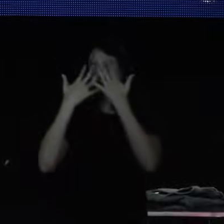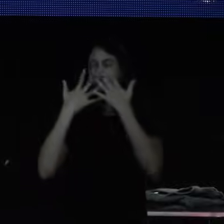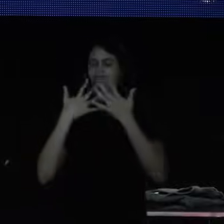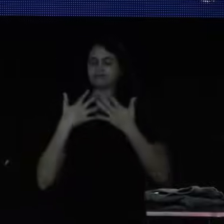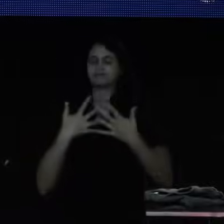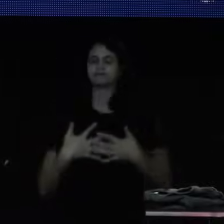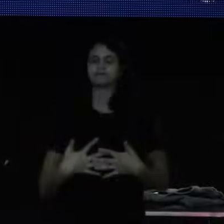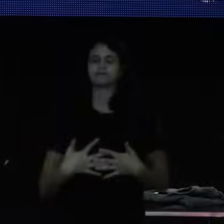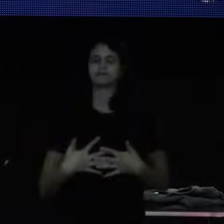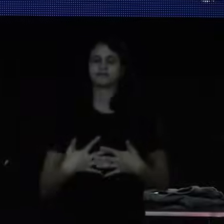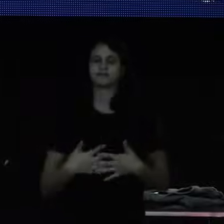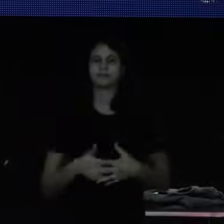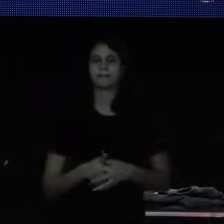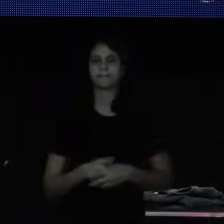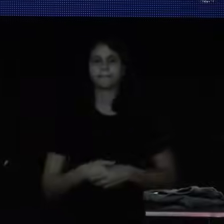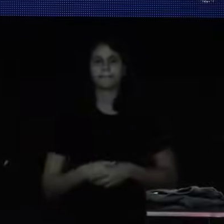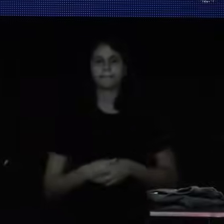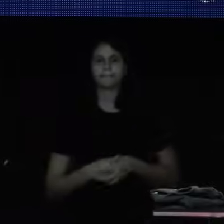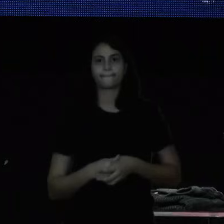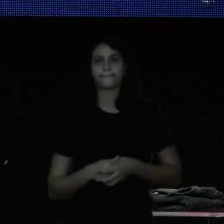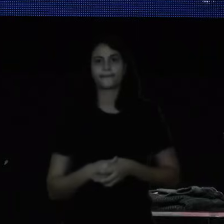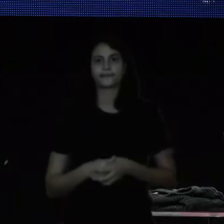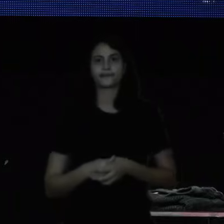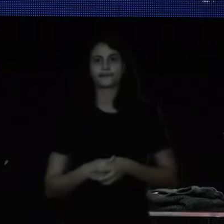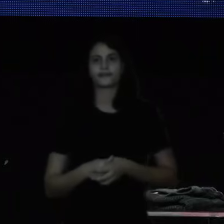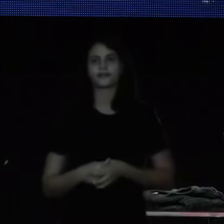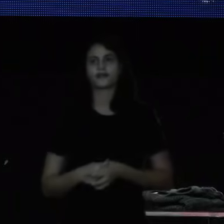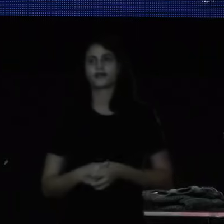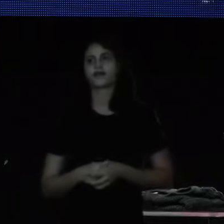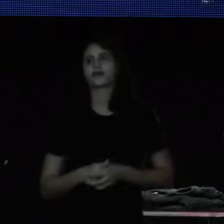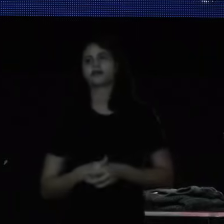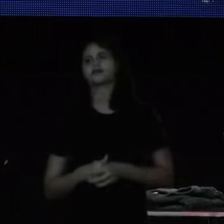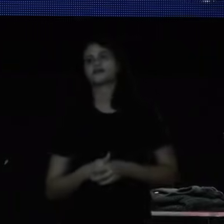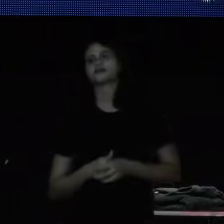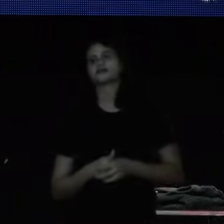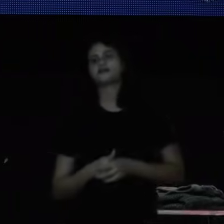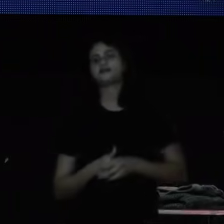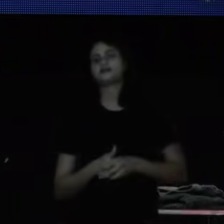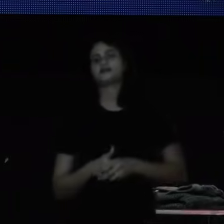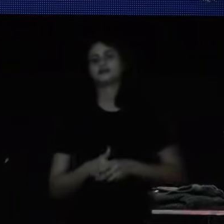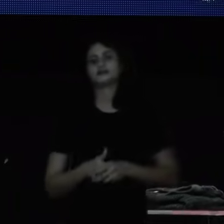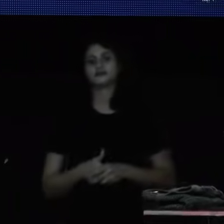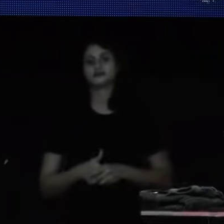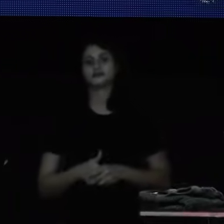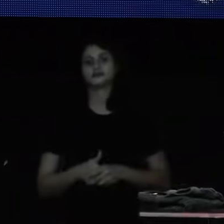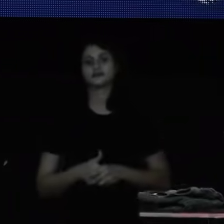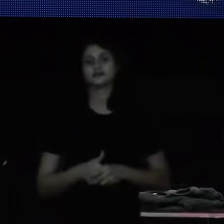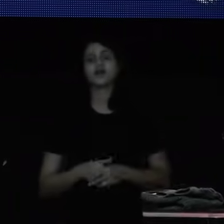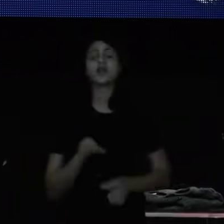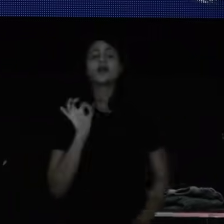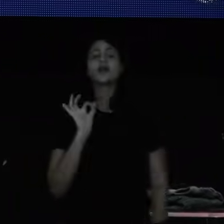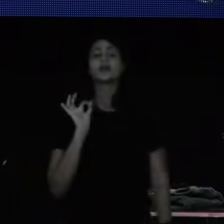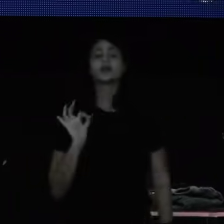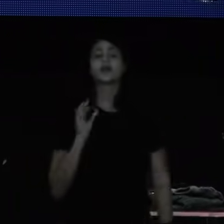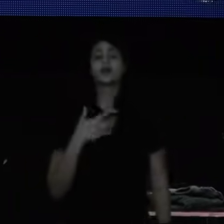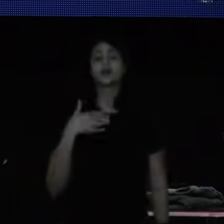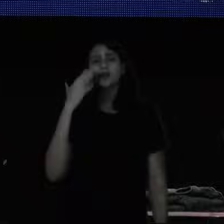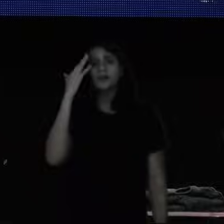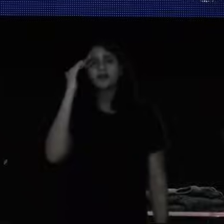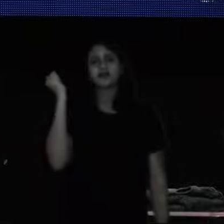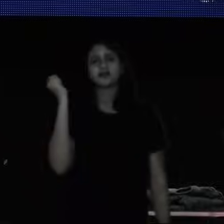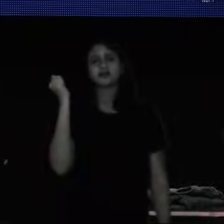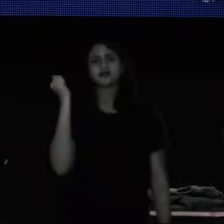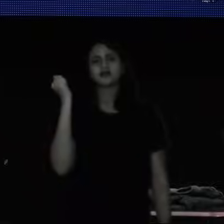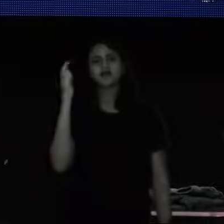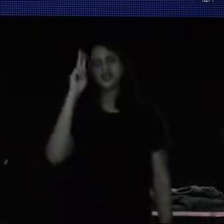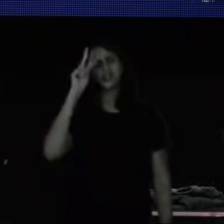Deixa. O que que eu acho mais lindo na história de Jefté, que Jefté